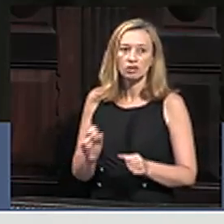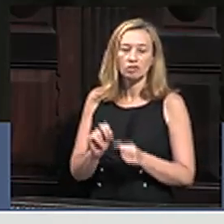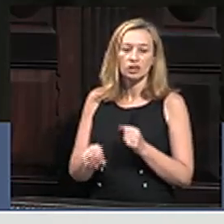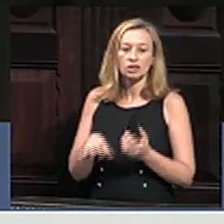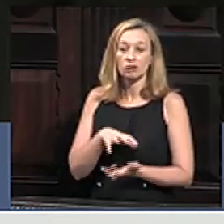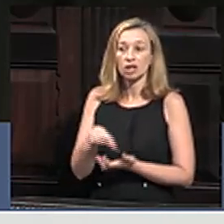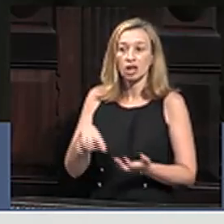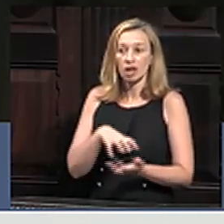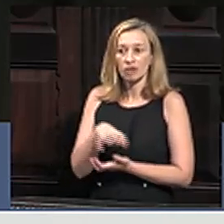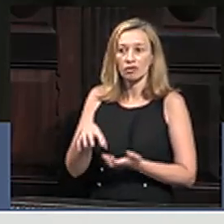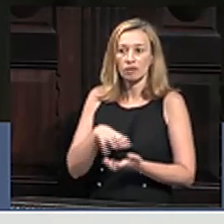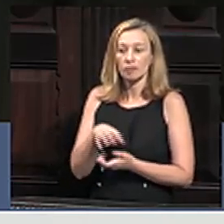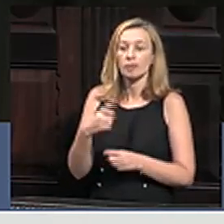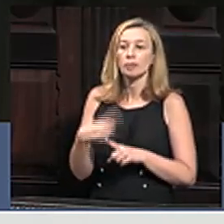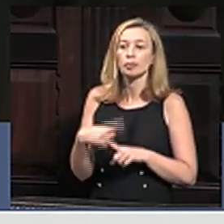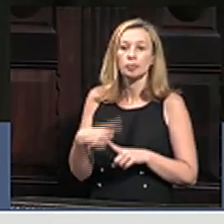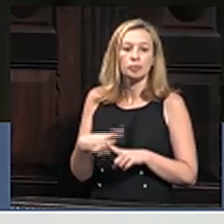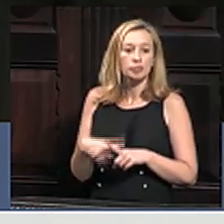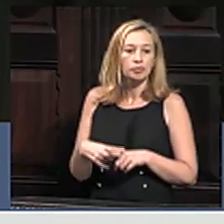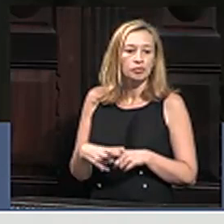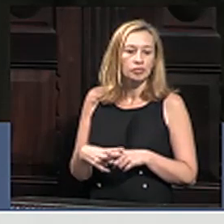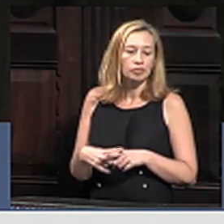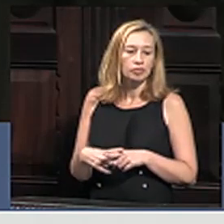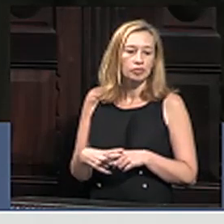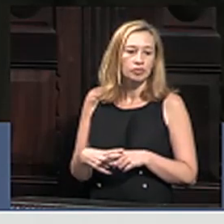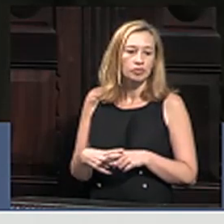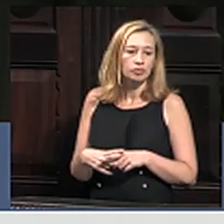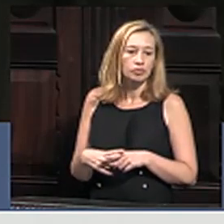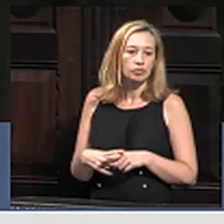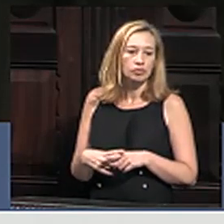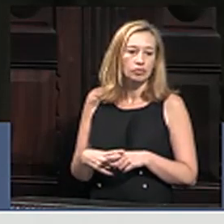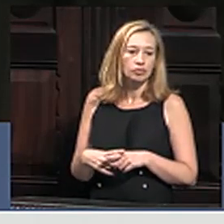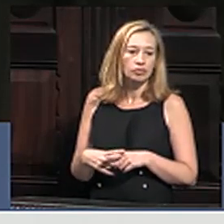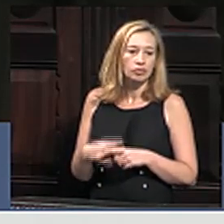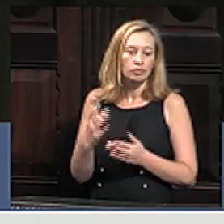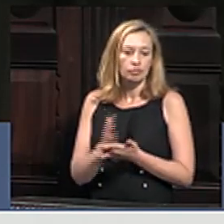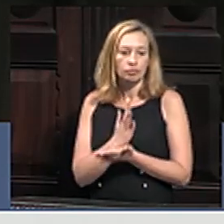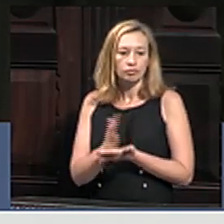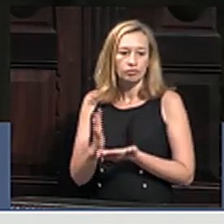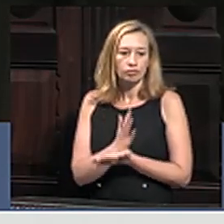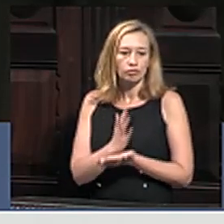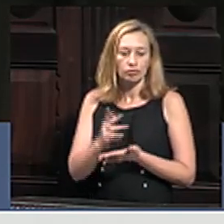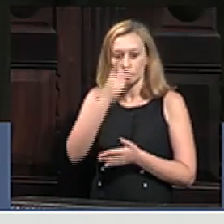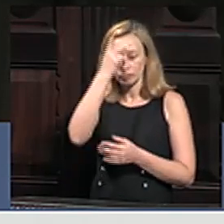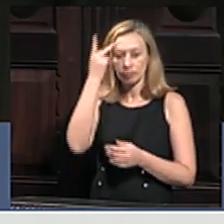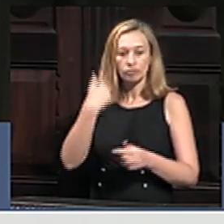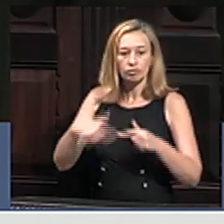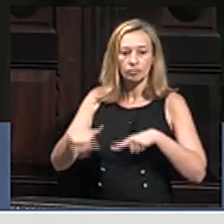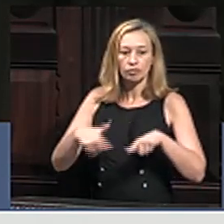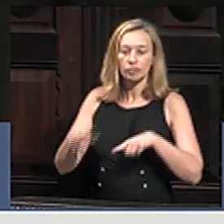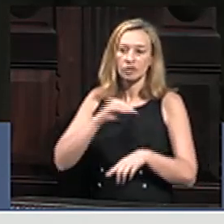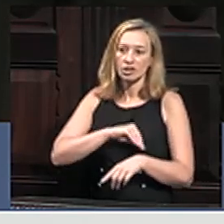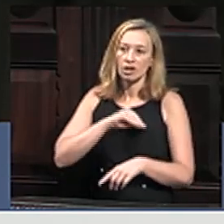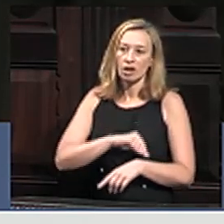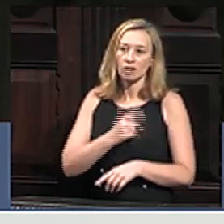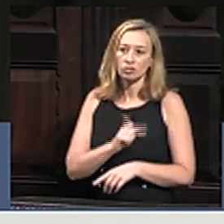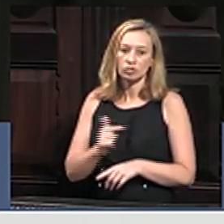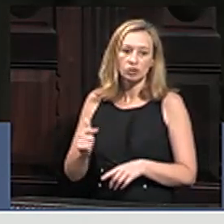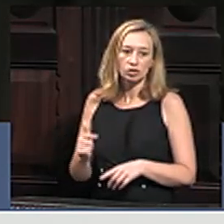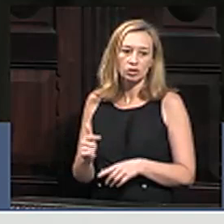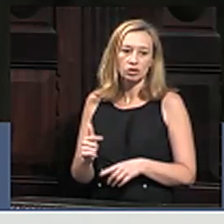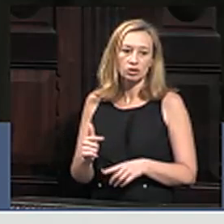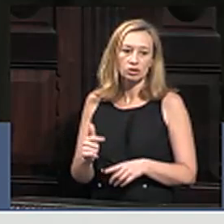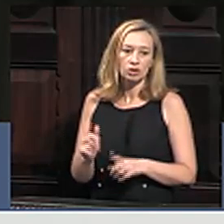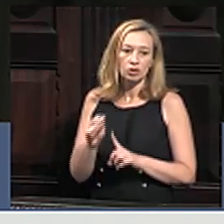né? Porque a maioria dos funcionários estão sem salários desde o mês